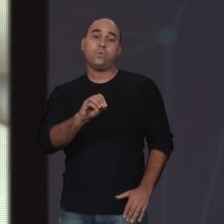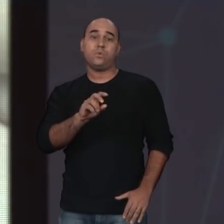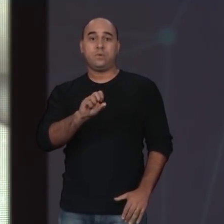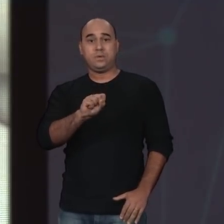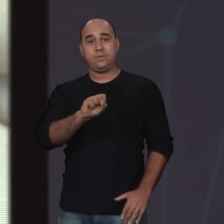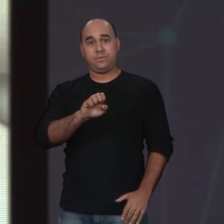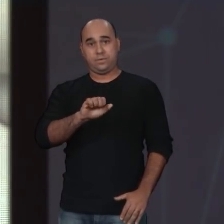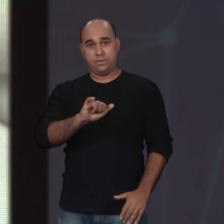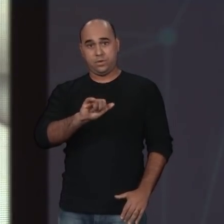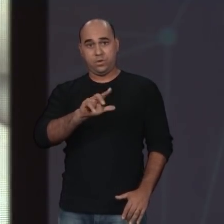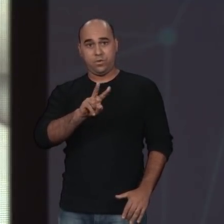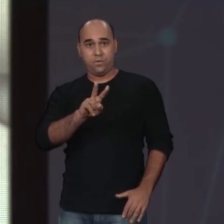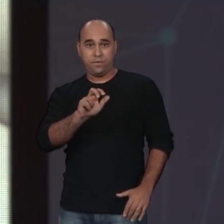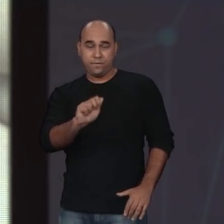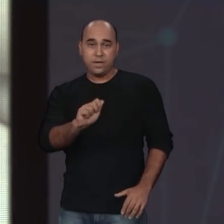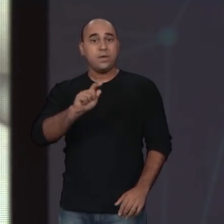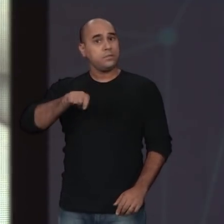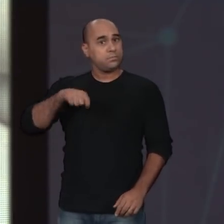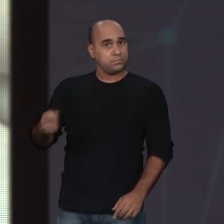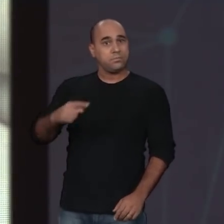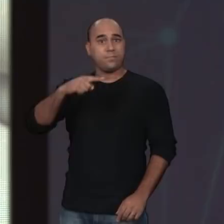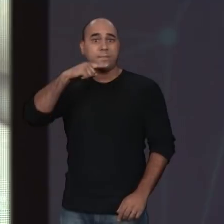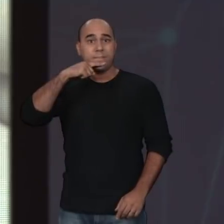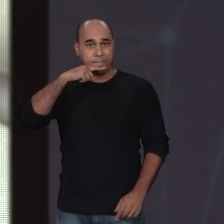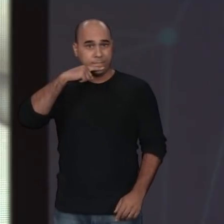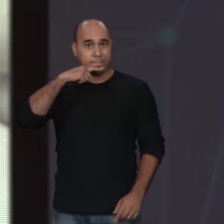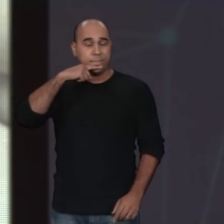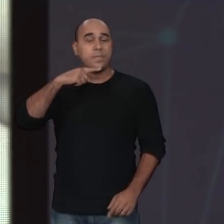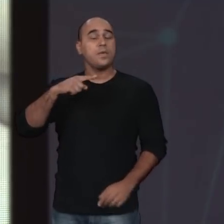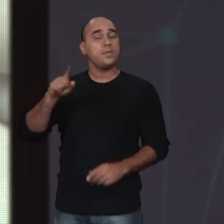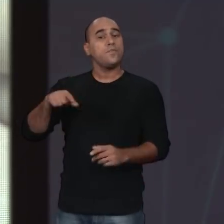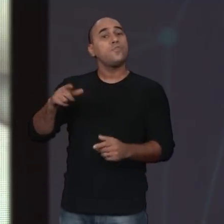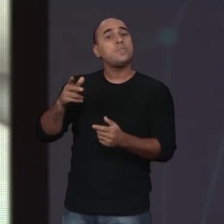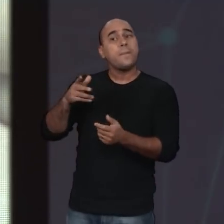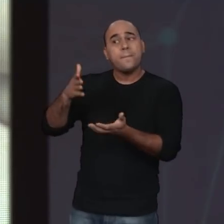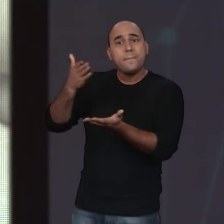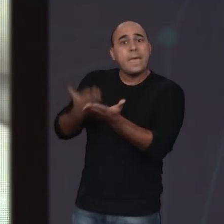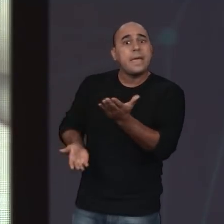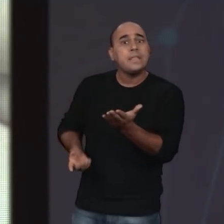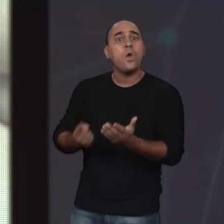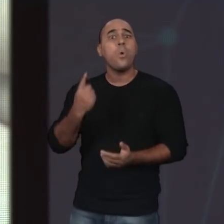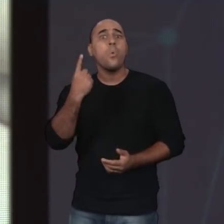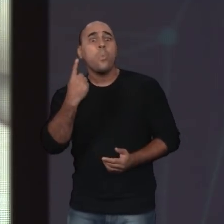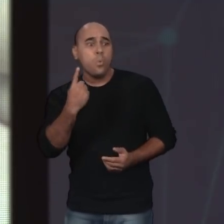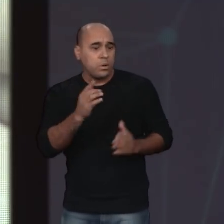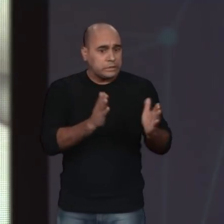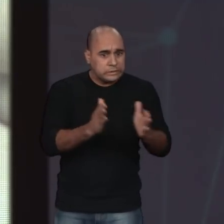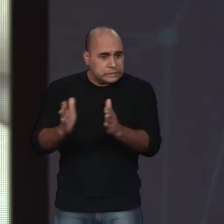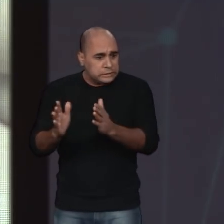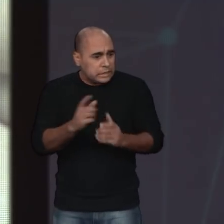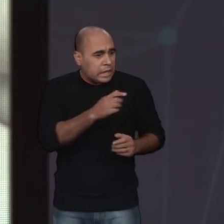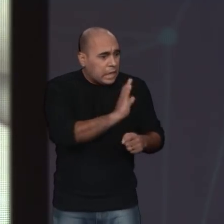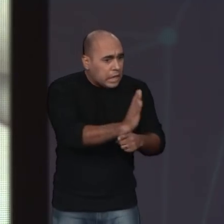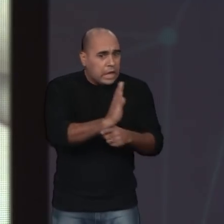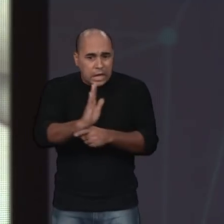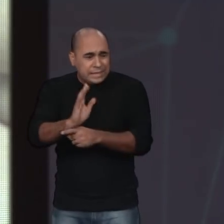Novo Tempo. E se você perdeu ao longo dessa semana as mensagens com ele, eu quero dizer para você que você pode rever tudo